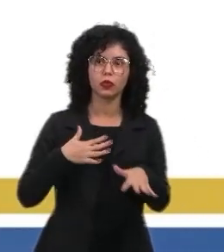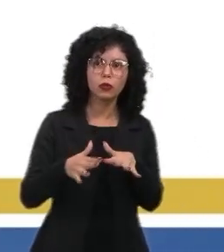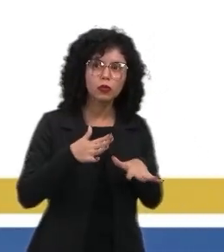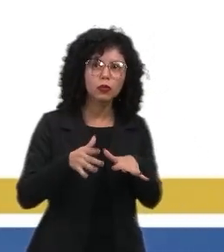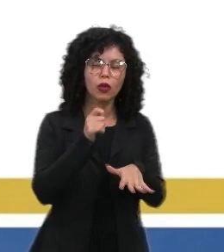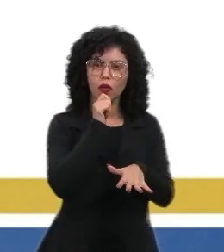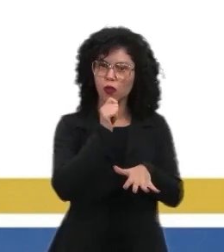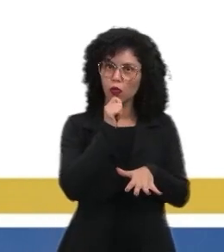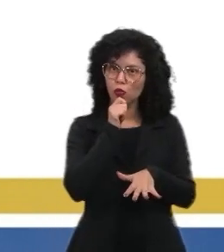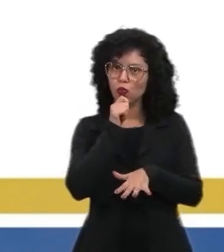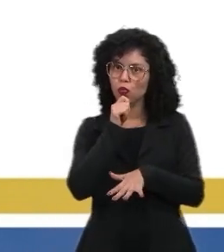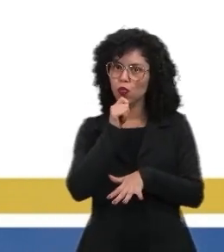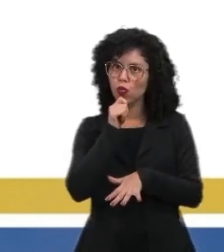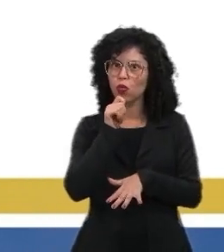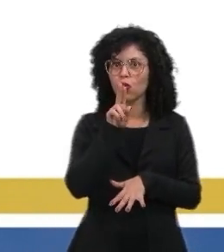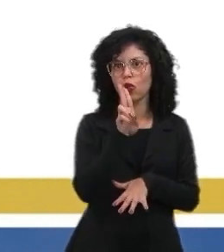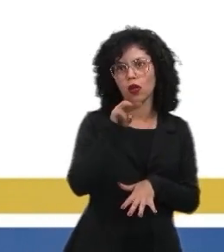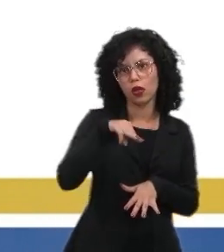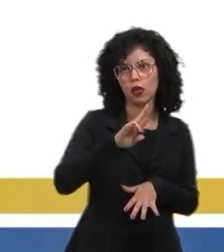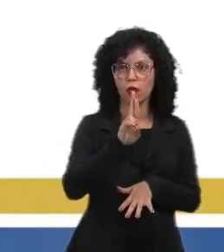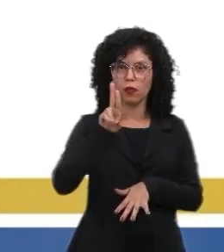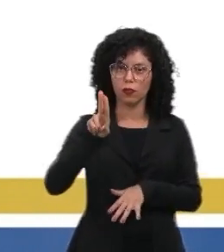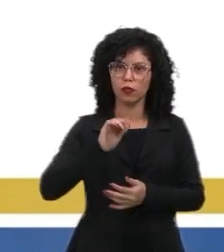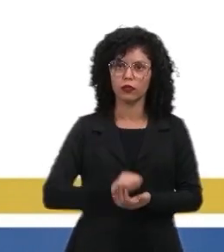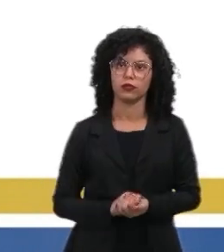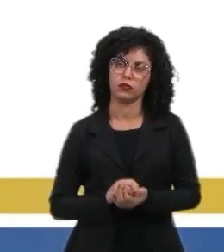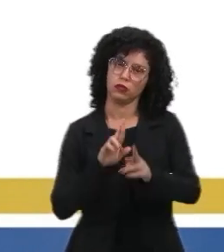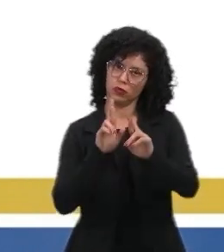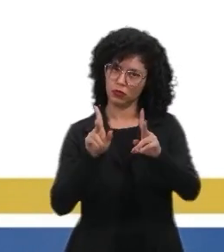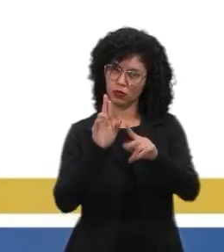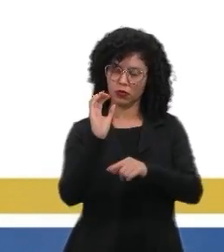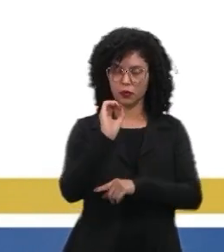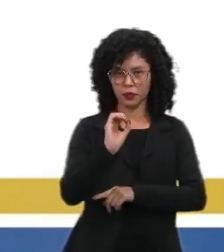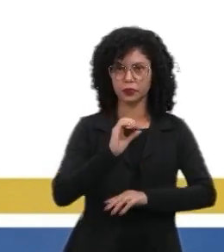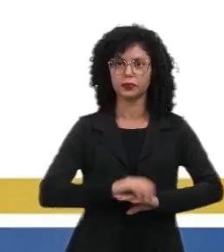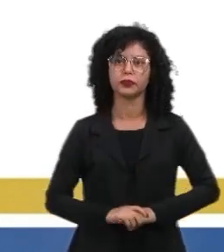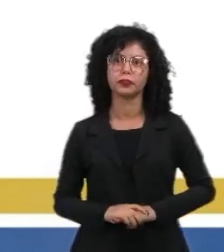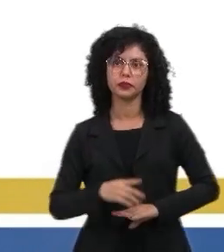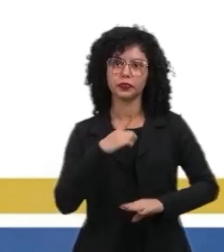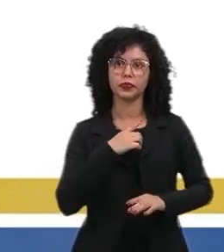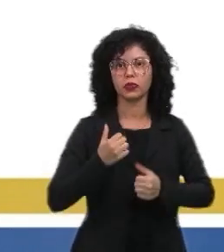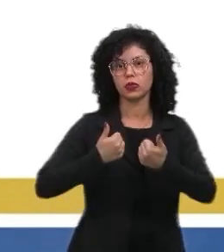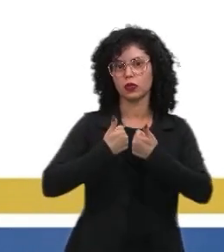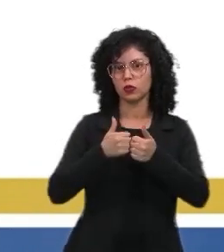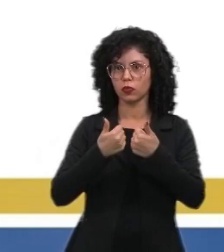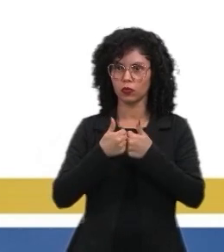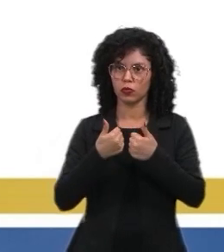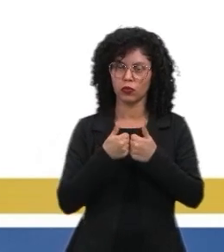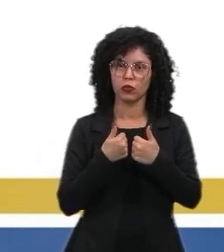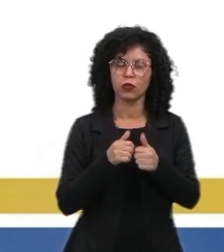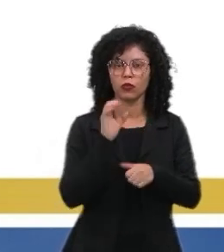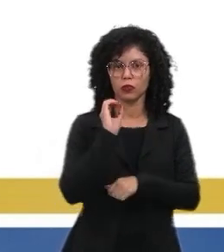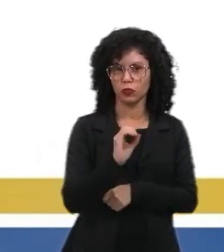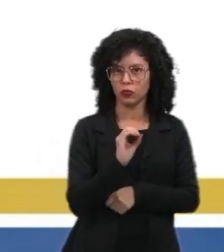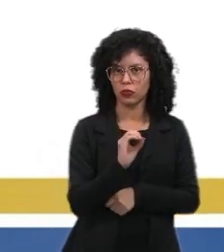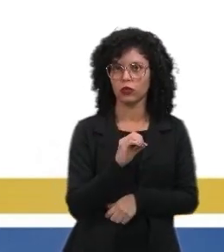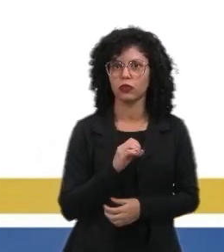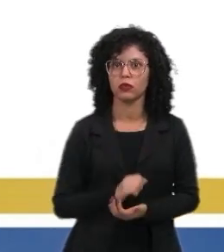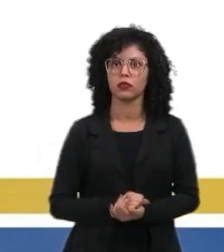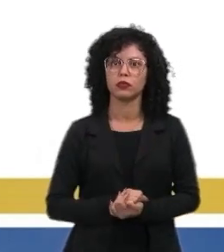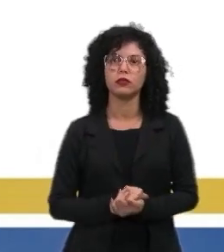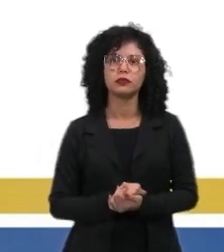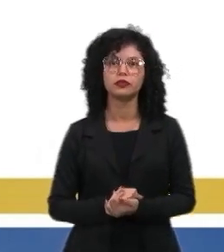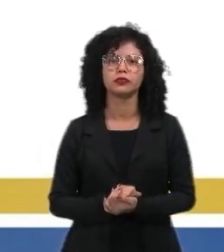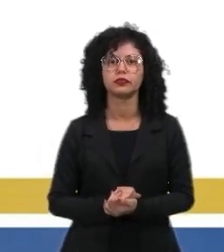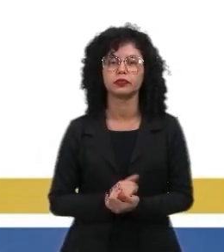movimento retilíneo uniforme, quando sua velocidade é constante, é diferente de zero. Eu tenho aqui um ônibus, que ele está no espaço zero,